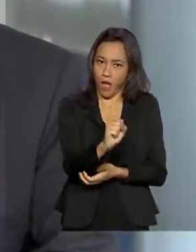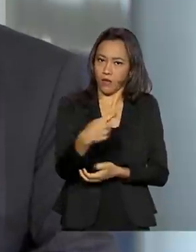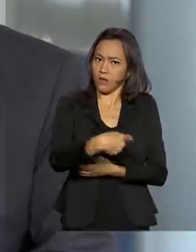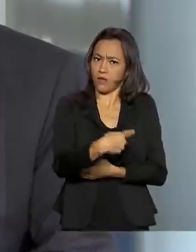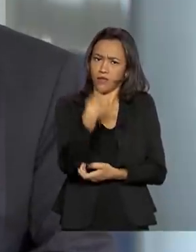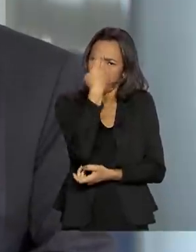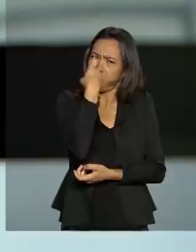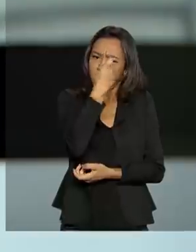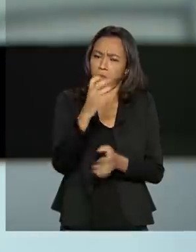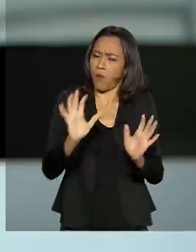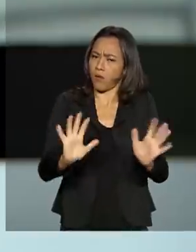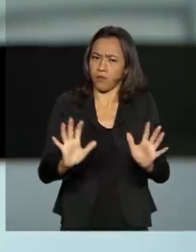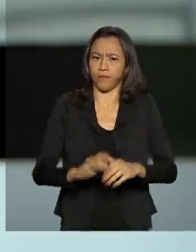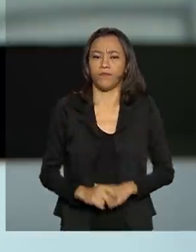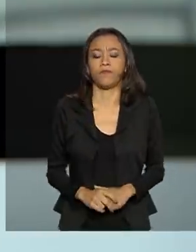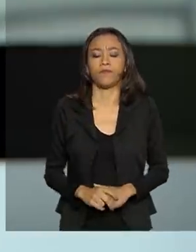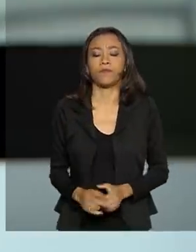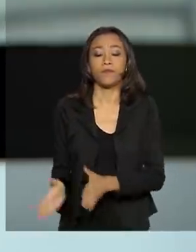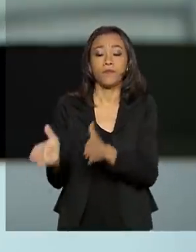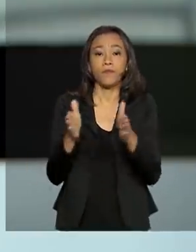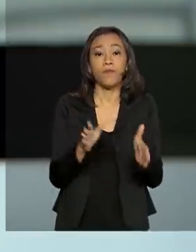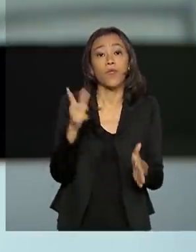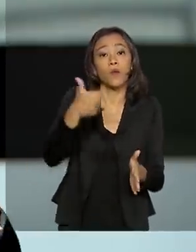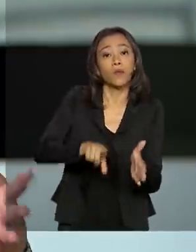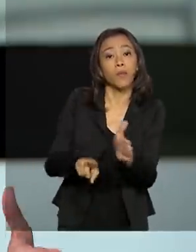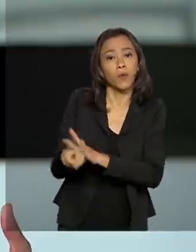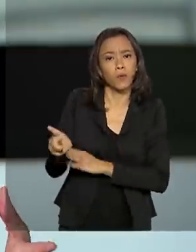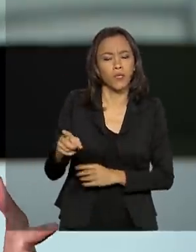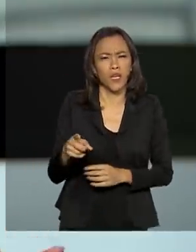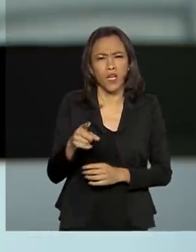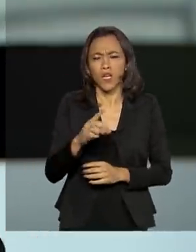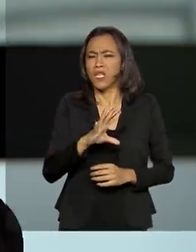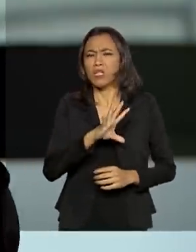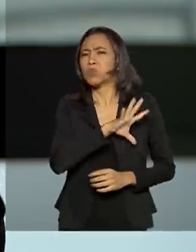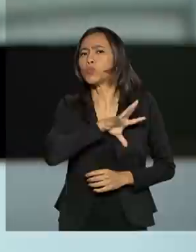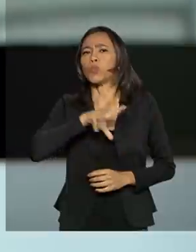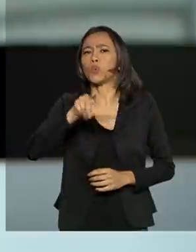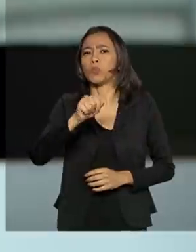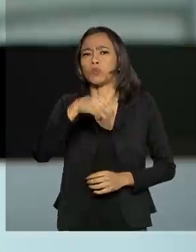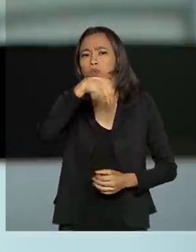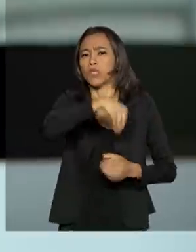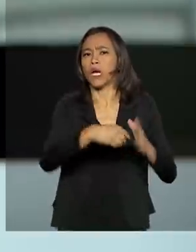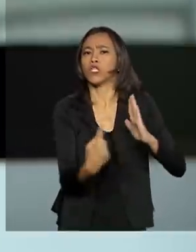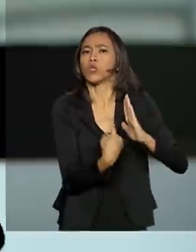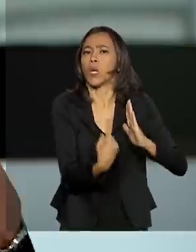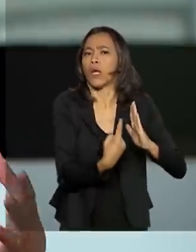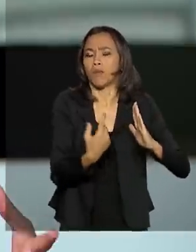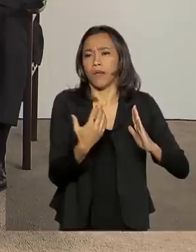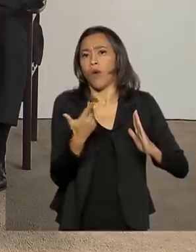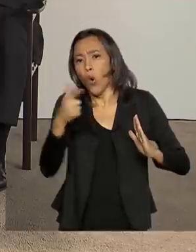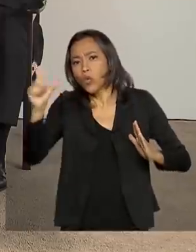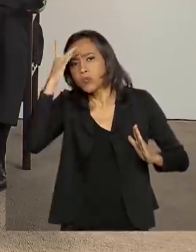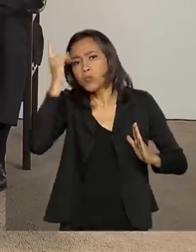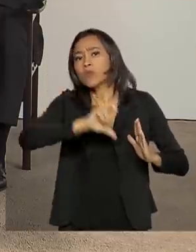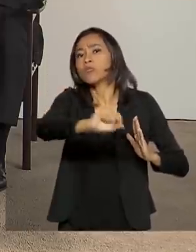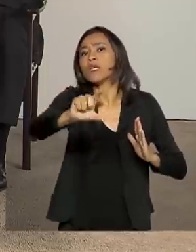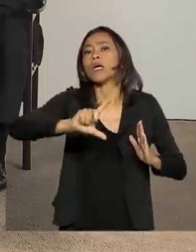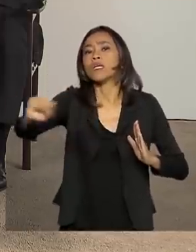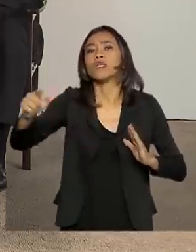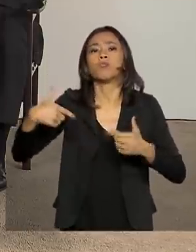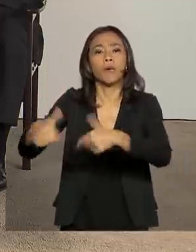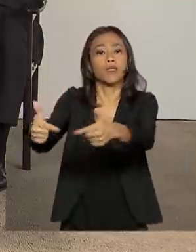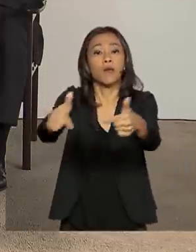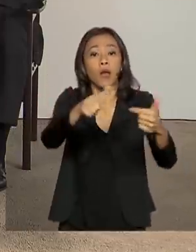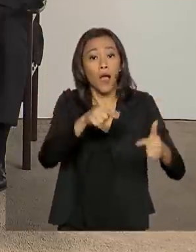preocupar em relação a isso. Agora, ministro, nem todo mundo está em isolamento em casa, muita gente indo para as ruas trabalhar, mantendo serviços essenciais. Essas